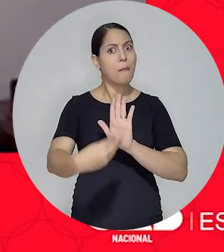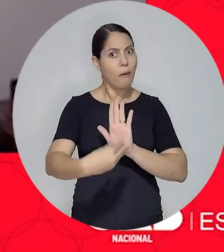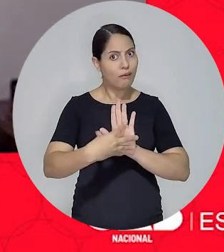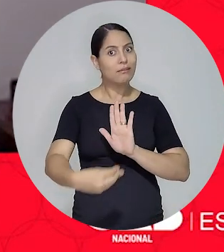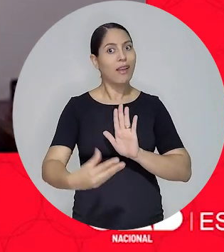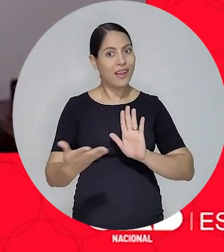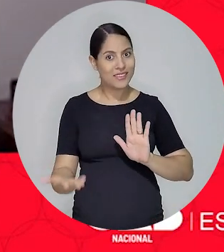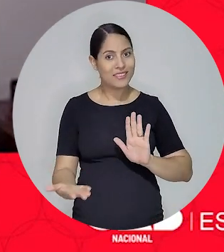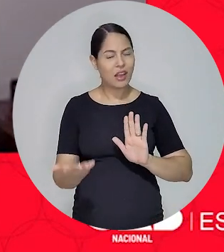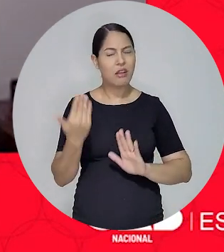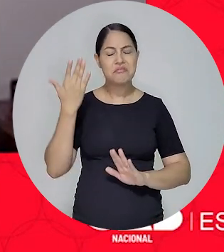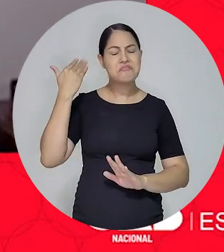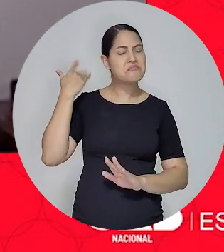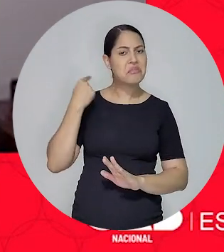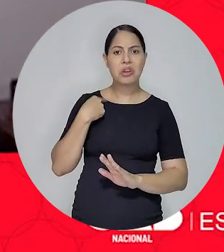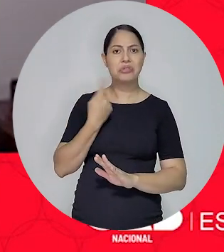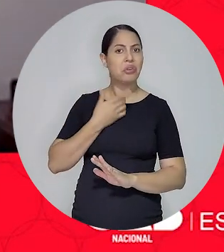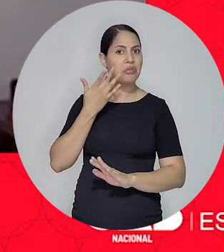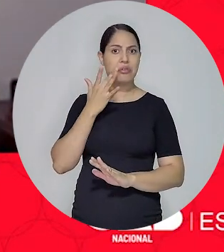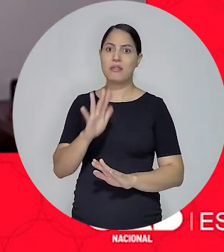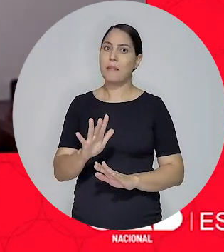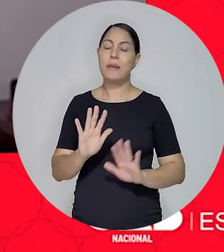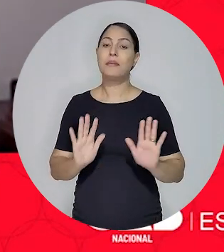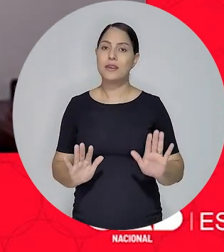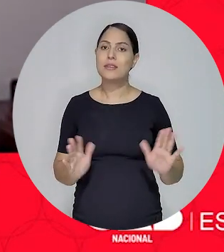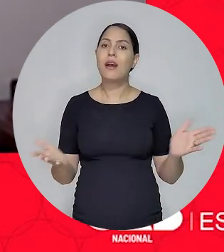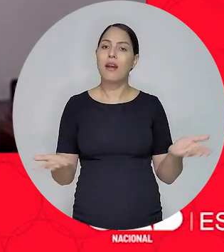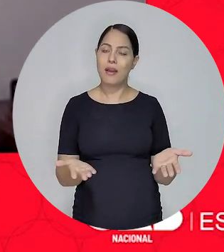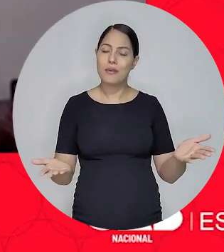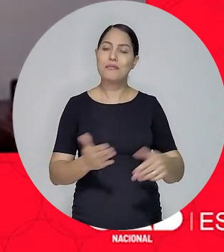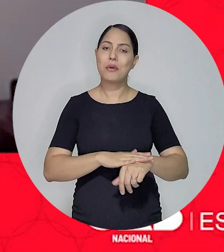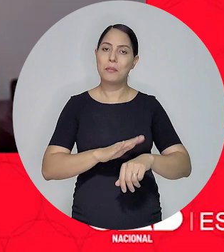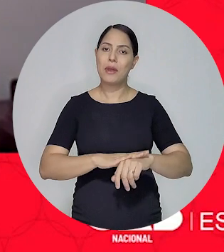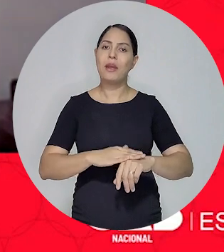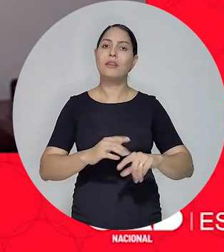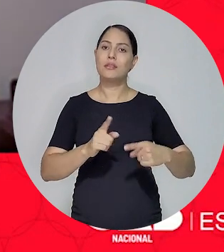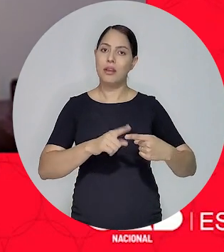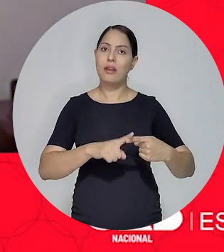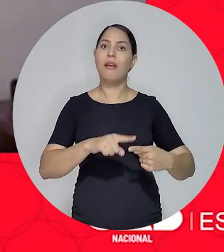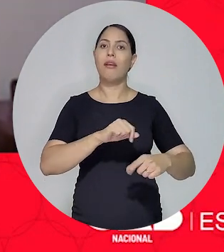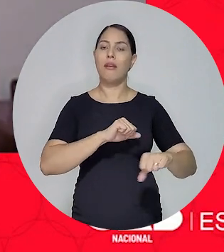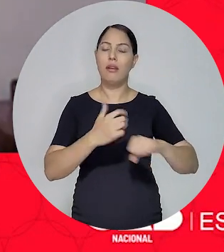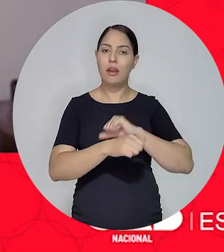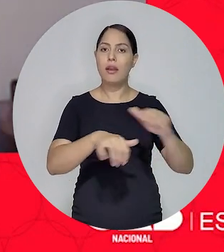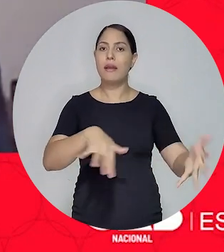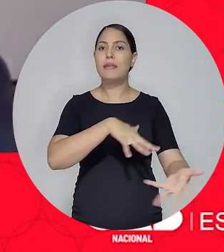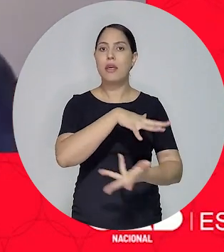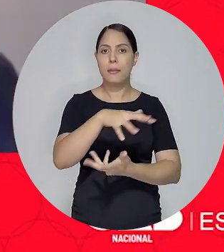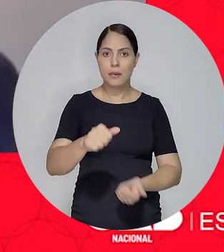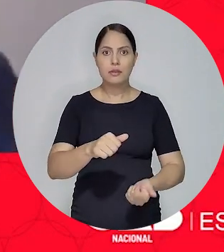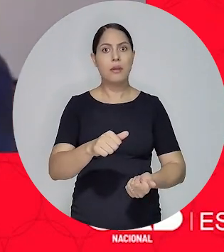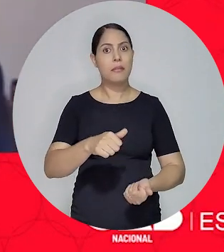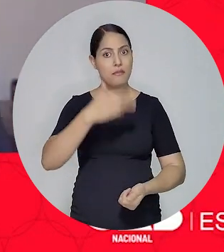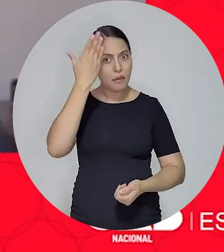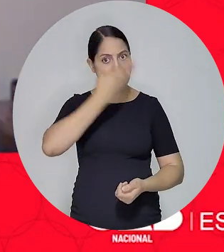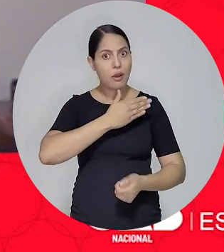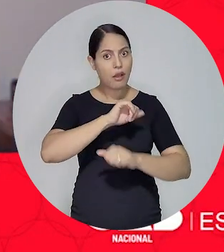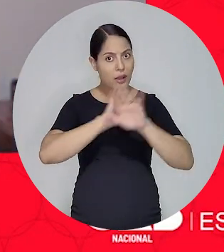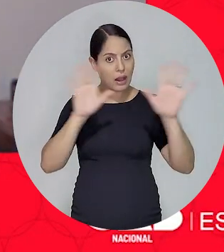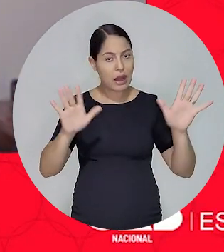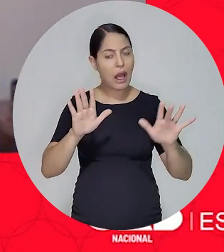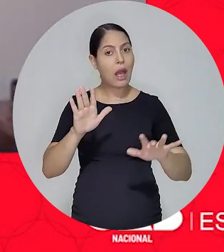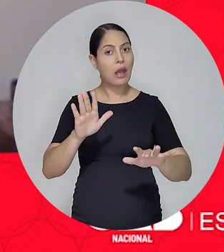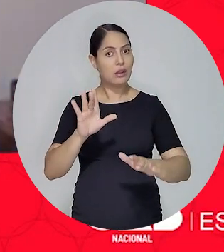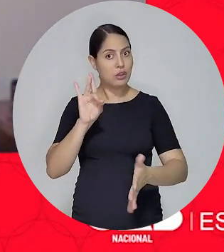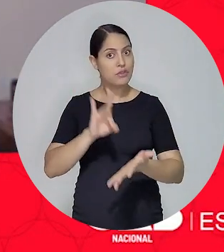modelo internacional, e a gente esqueceu isso há um pouco tempo atrás, né? Mas o fato é que a pandemia é uma razão muito concreta, por assim